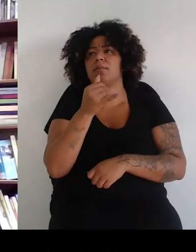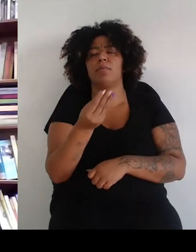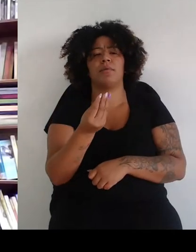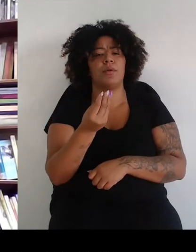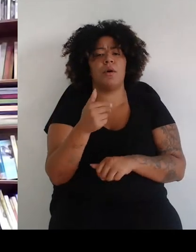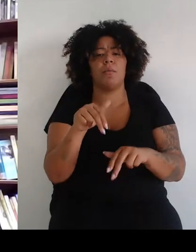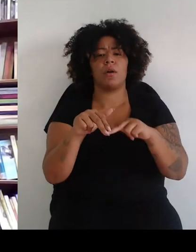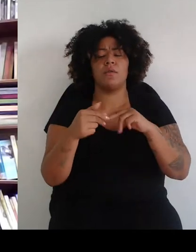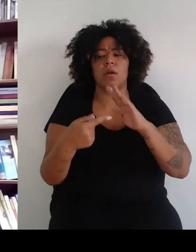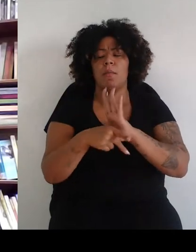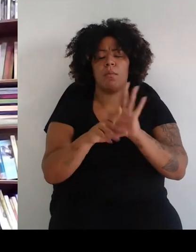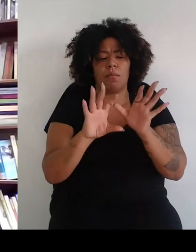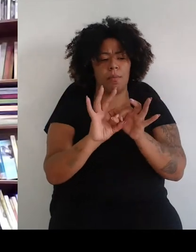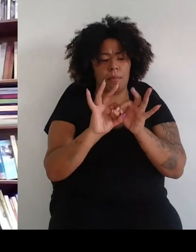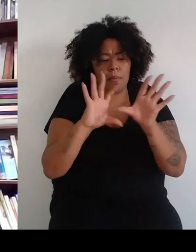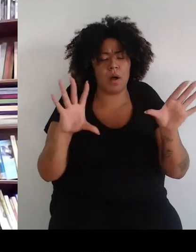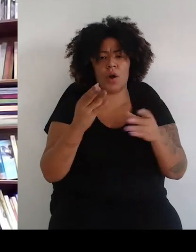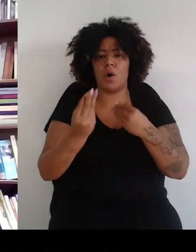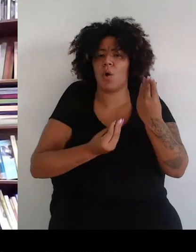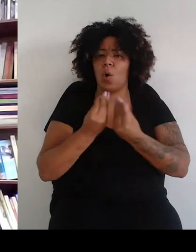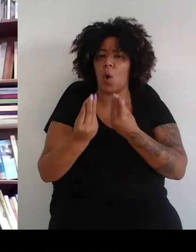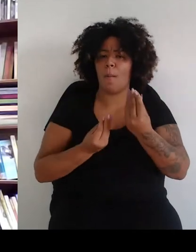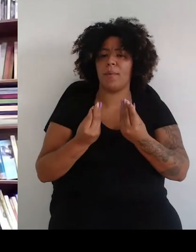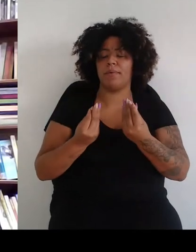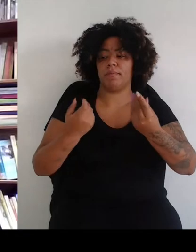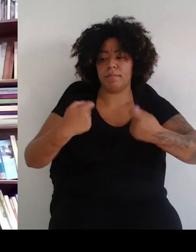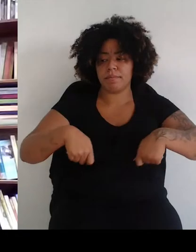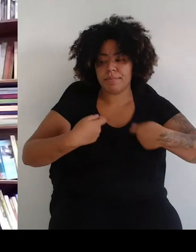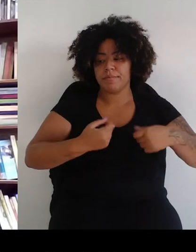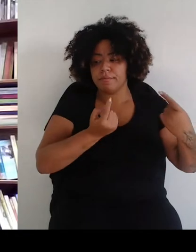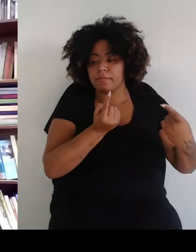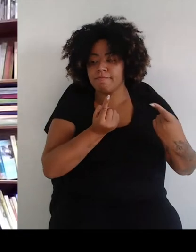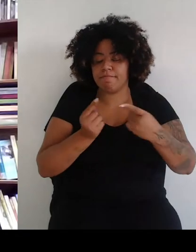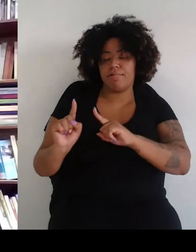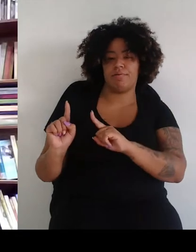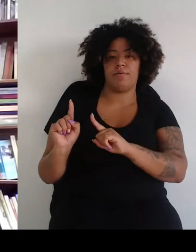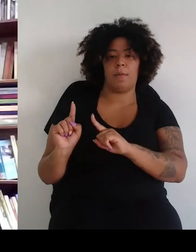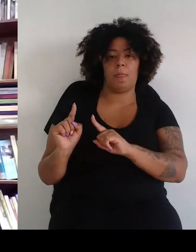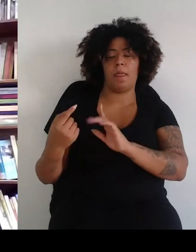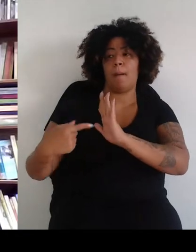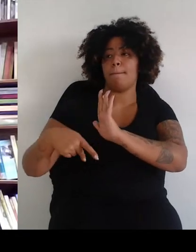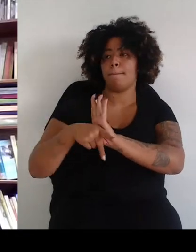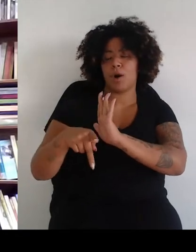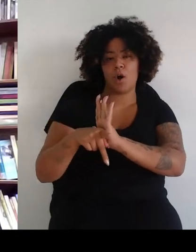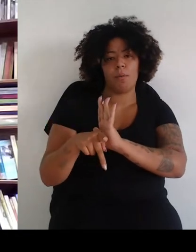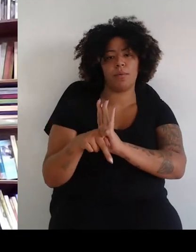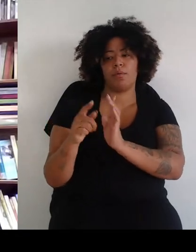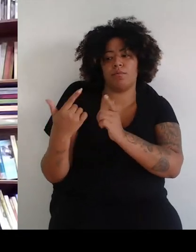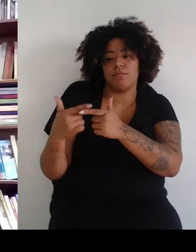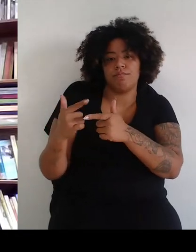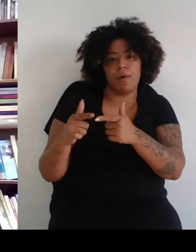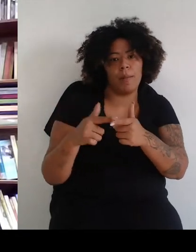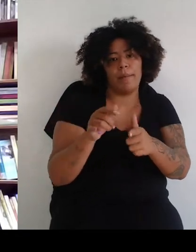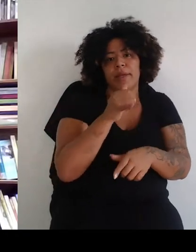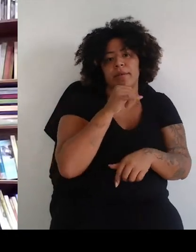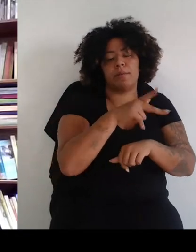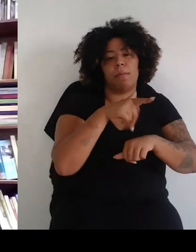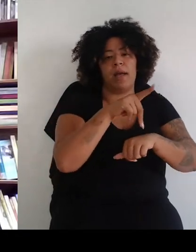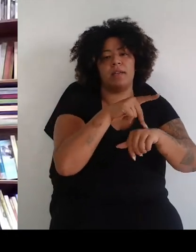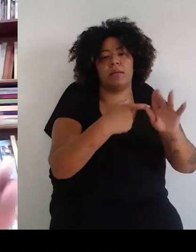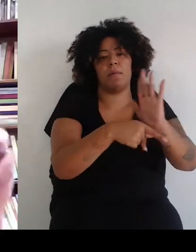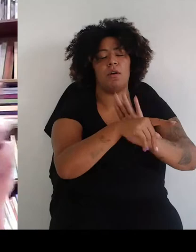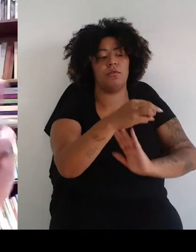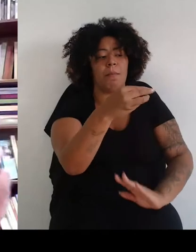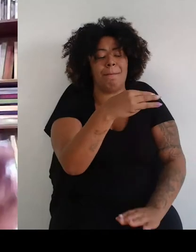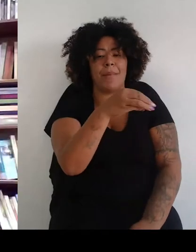libertação e como é que nós podemos lidar diante disso com o problema do Turismo sexual para o Marrocos por exemplo o que nós fazemos